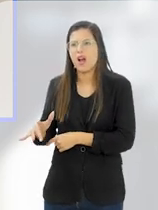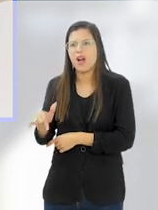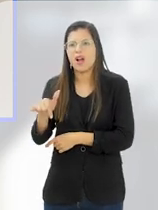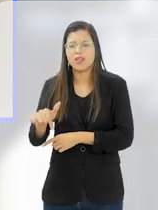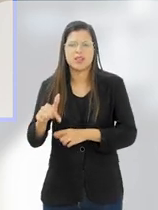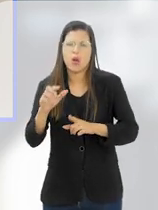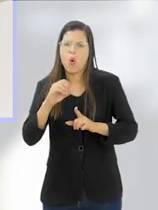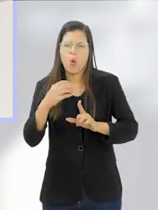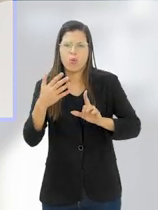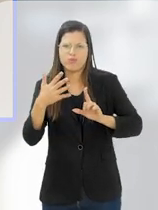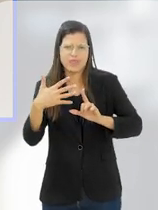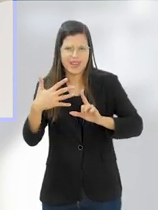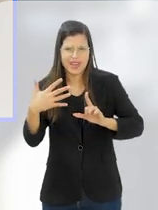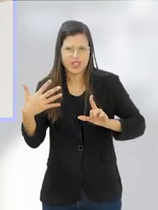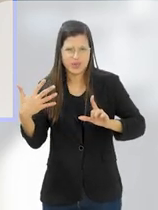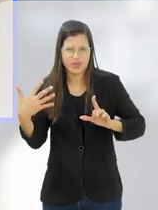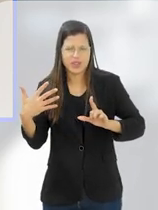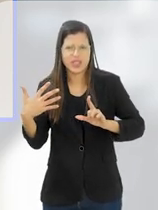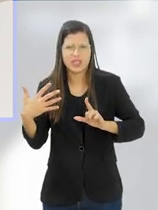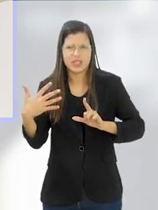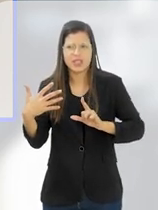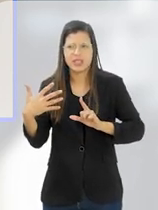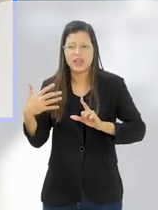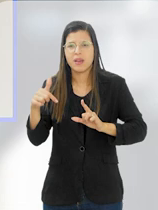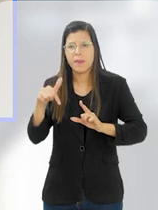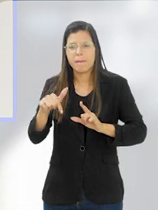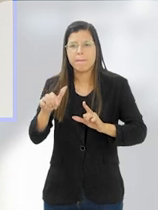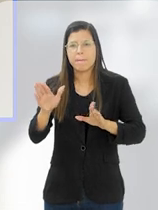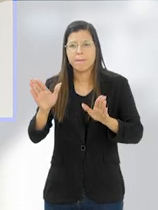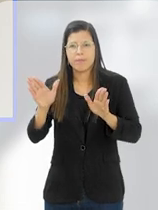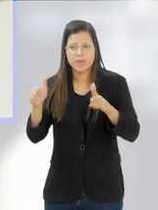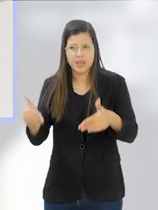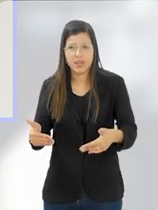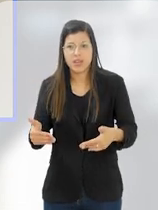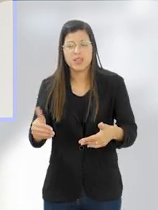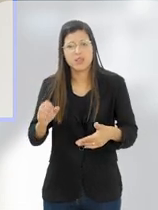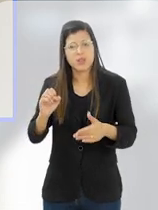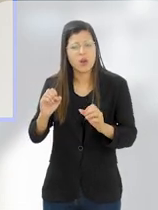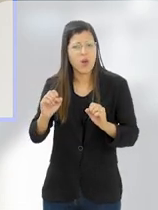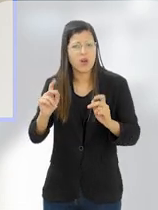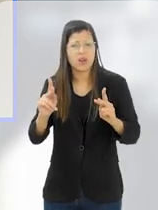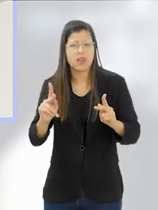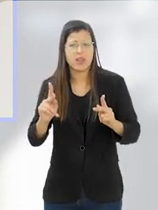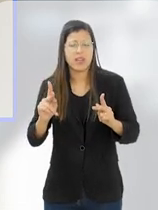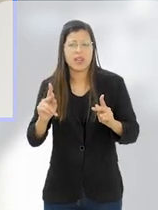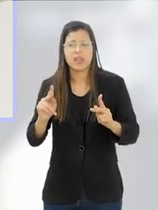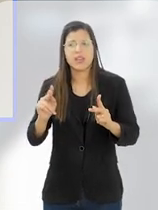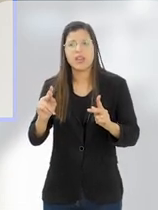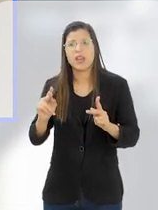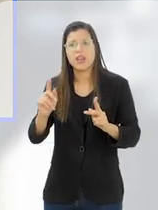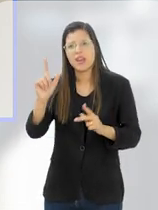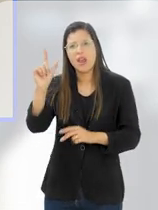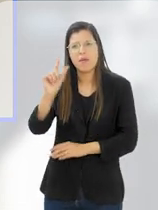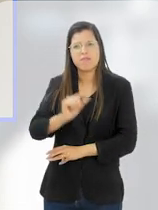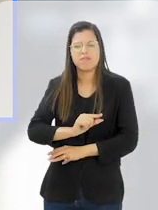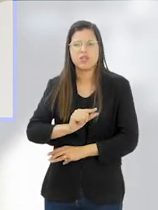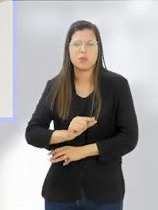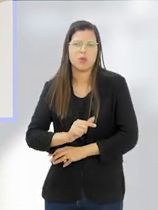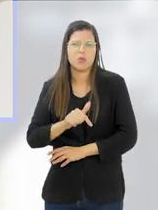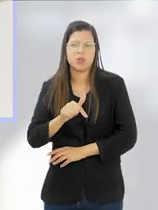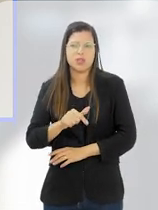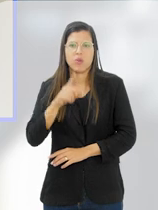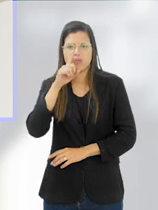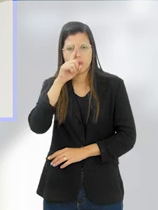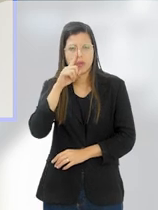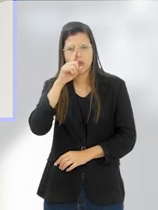programação semelhante para crianças, é ok, né? É o menos nocivo dos usos